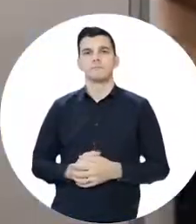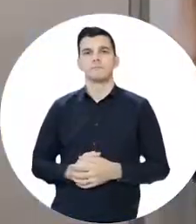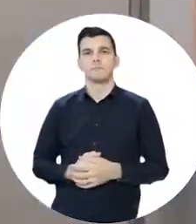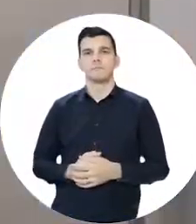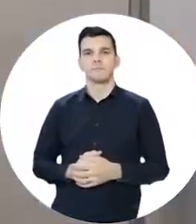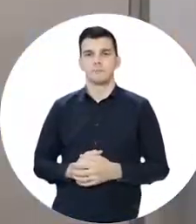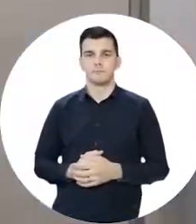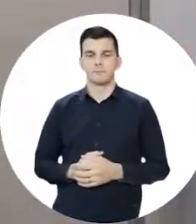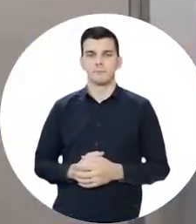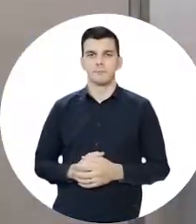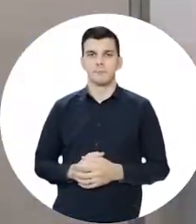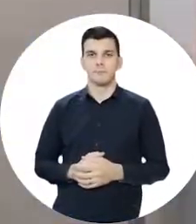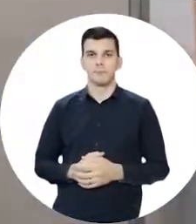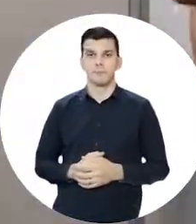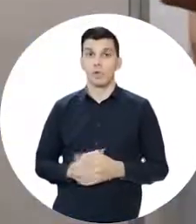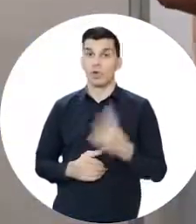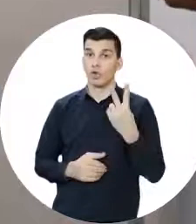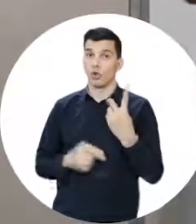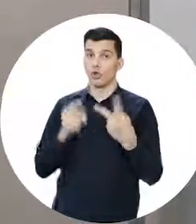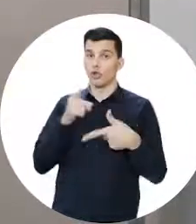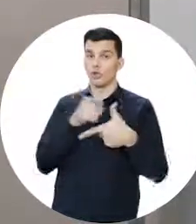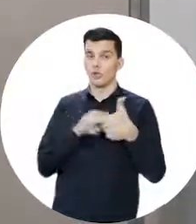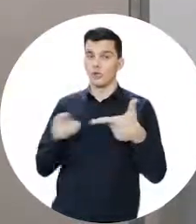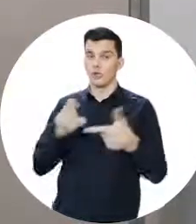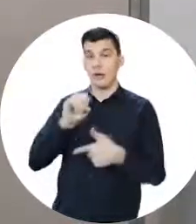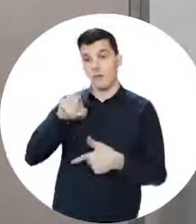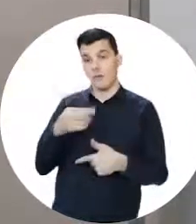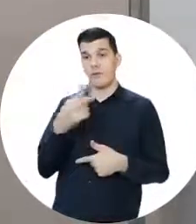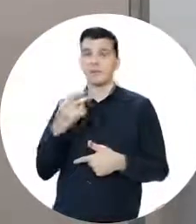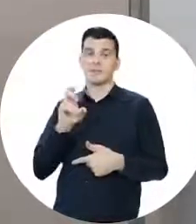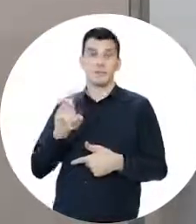Então, 2 dividido por 0,25 nada mais é do